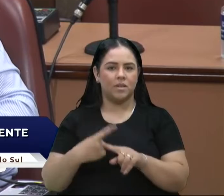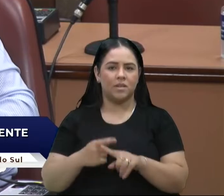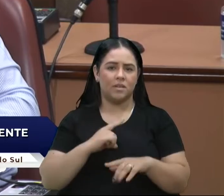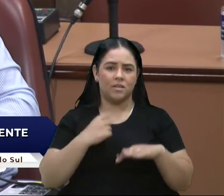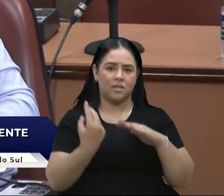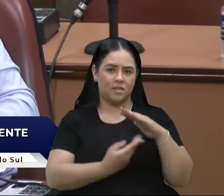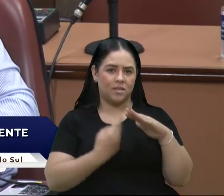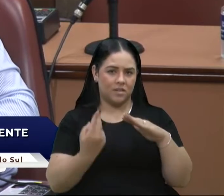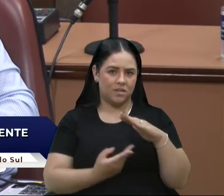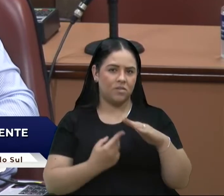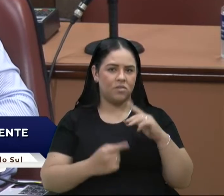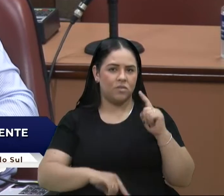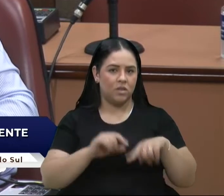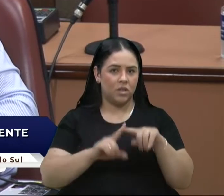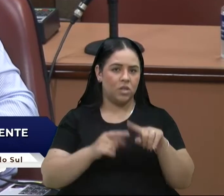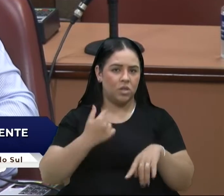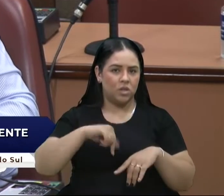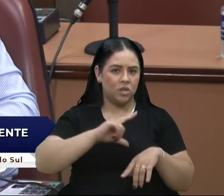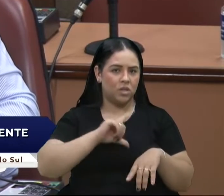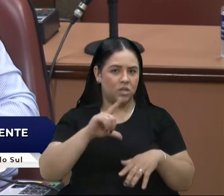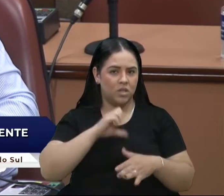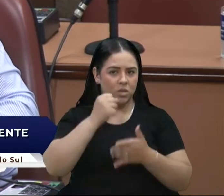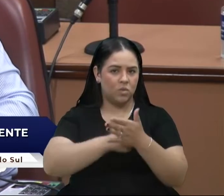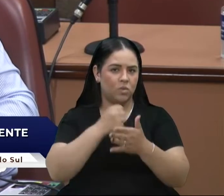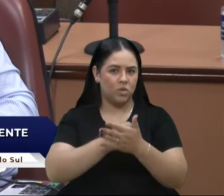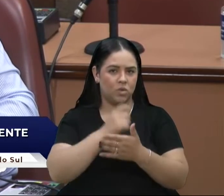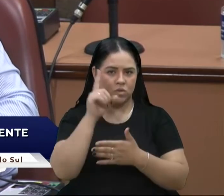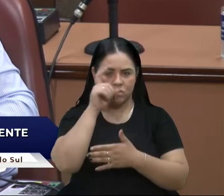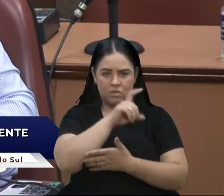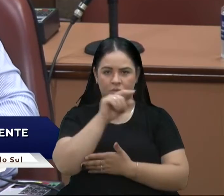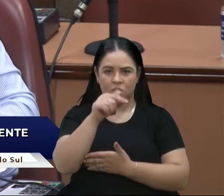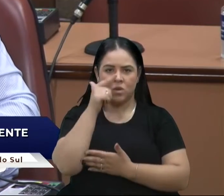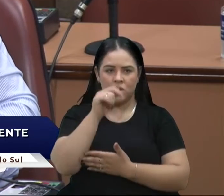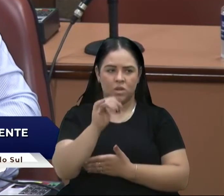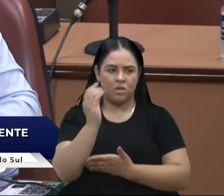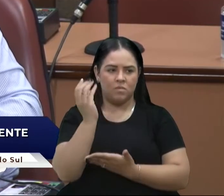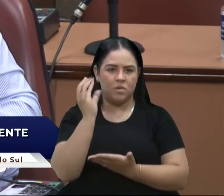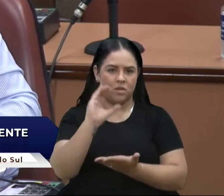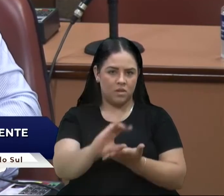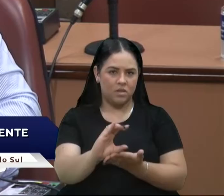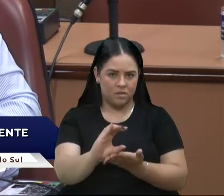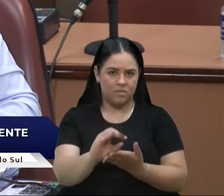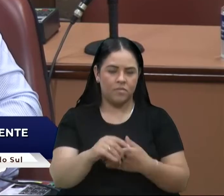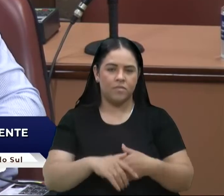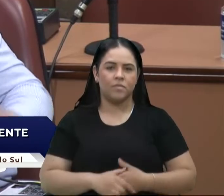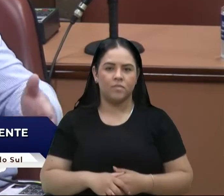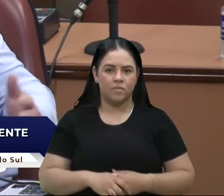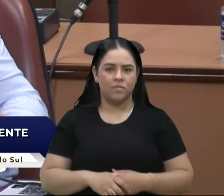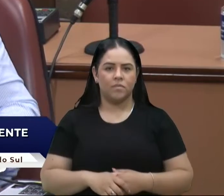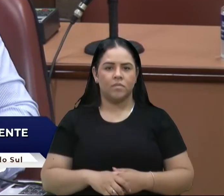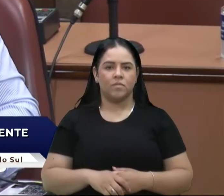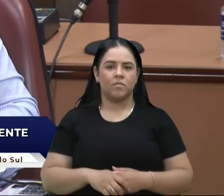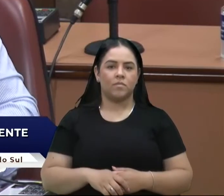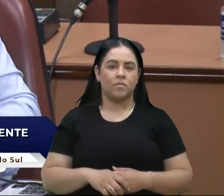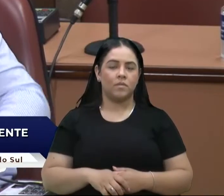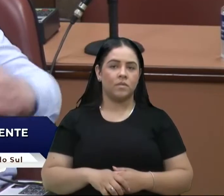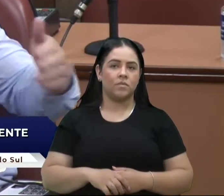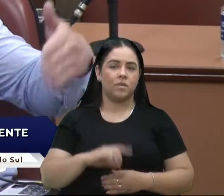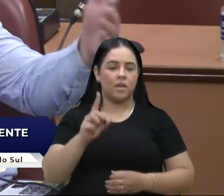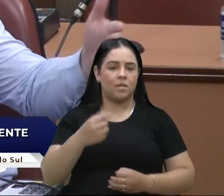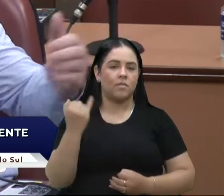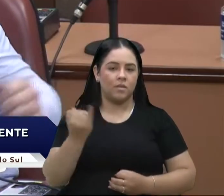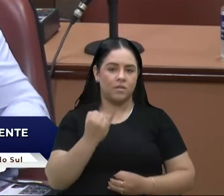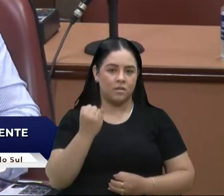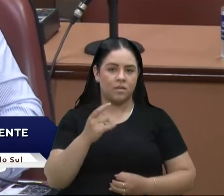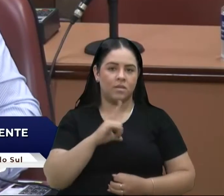terceirizados. Né, e aqui nós tivemos uma luta bastante difícil para implementar a terceirização, né, e nesse sentido é importante que